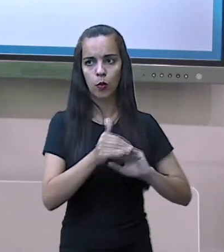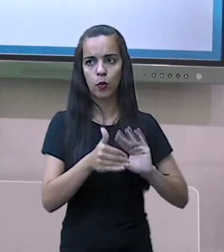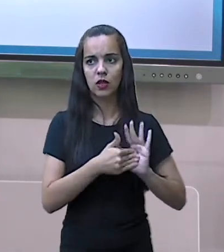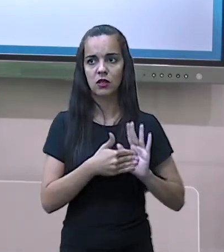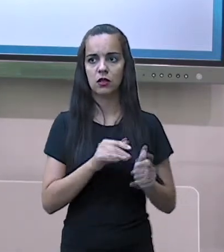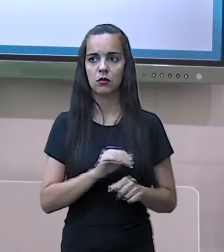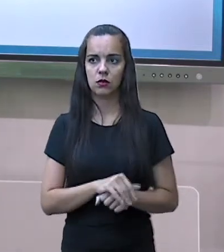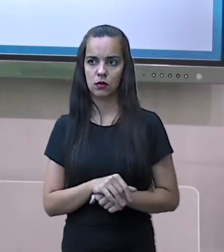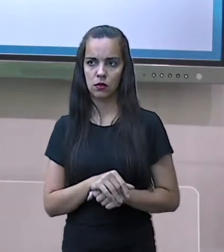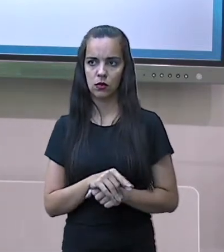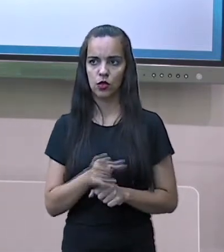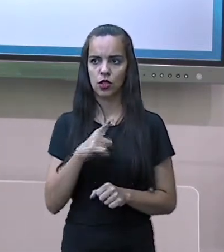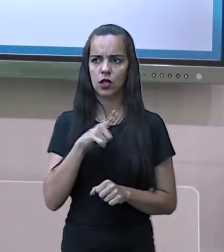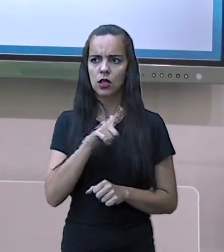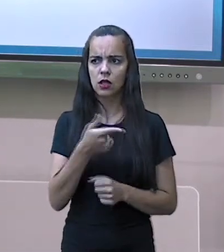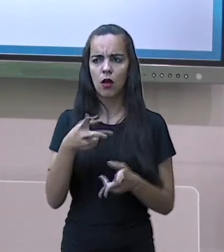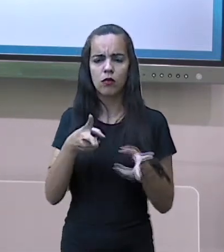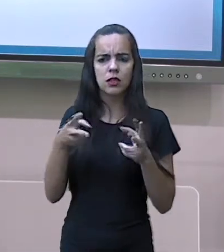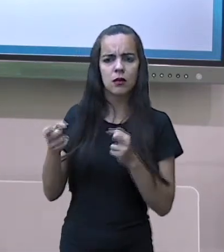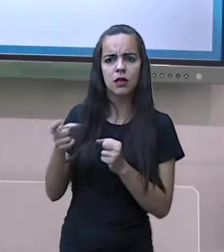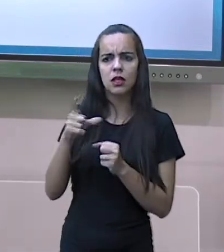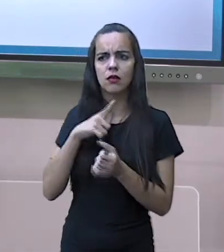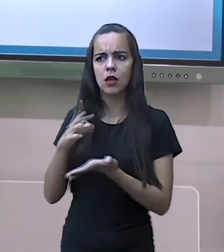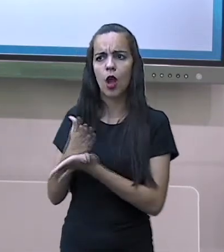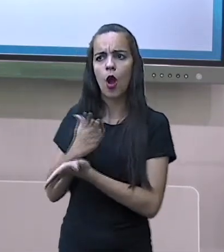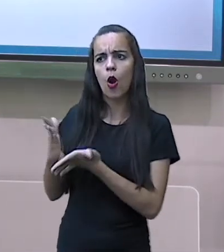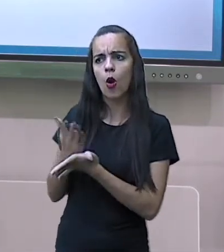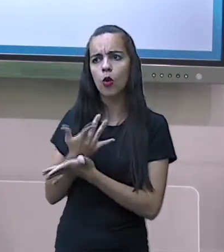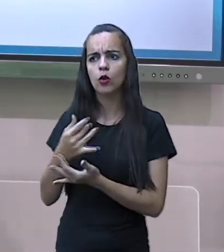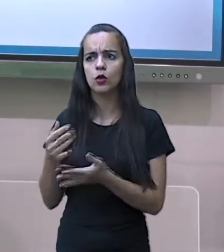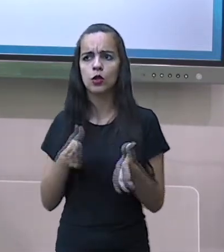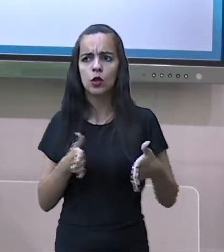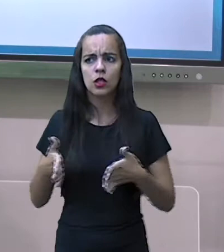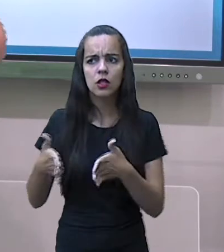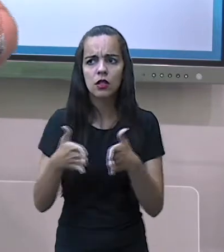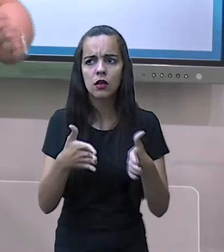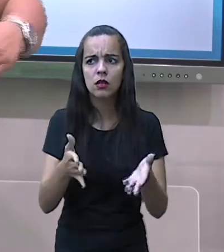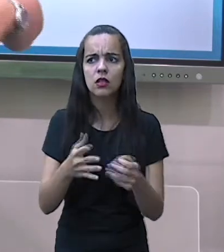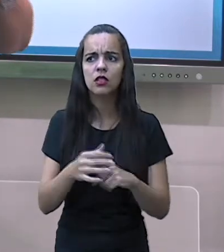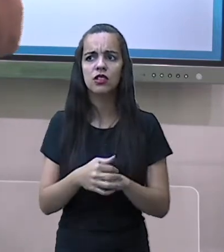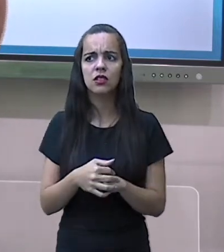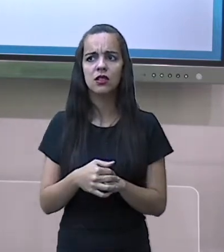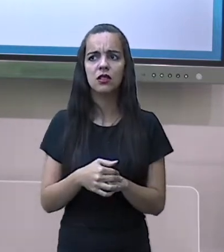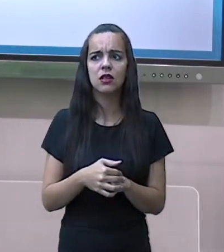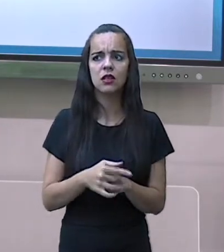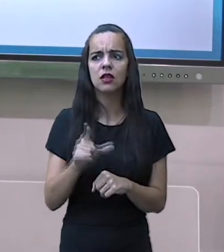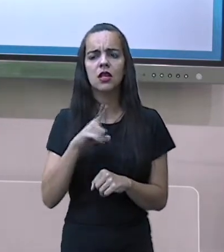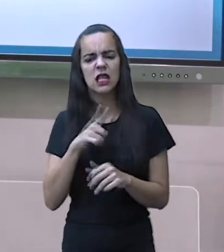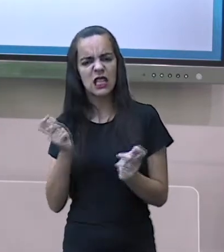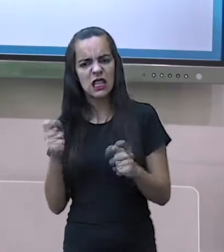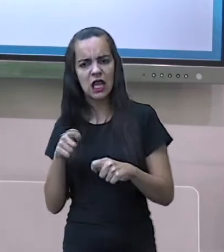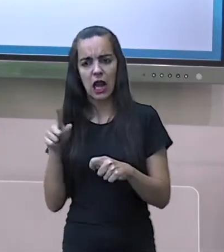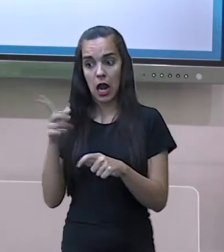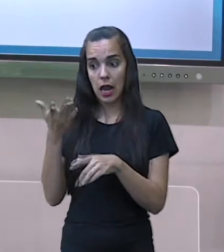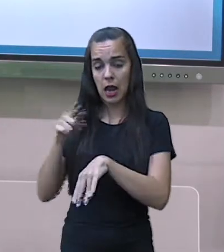rios intermitentes. O que é isso? São rios que em épocas de secas muito